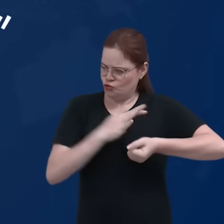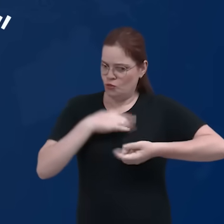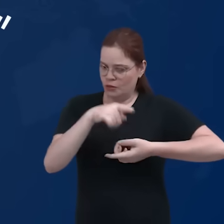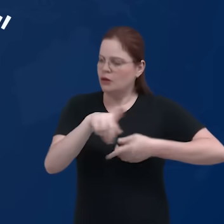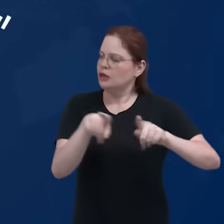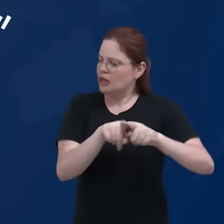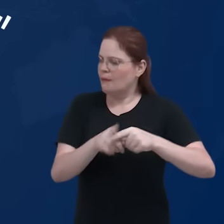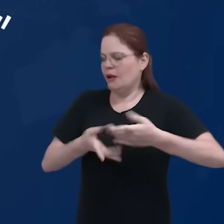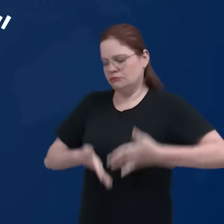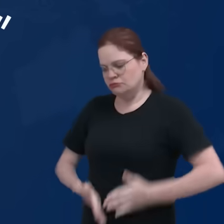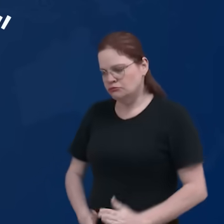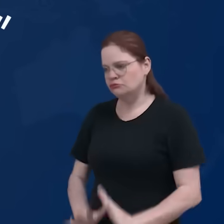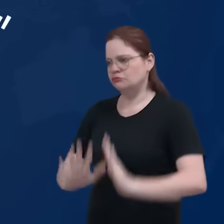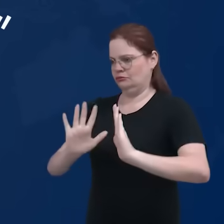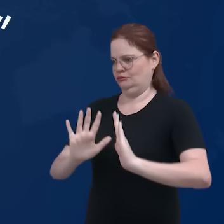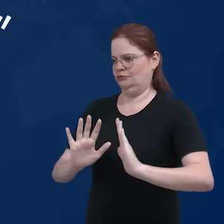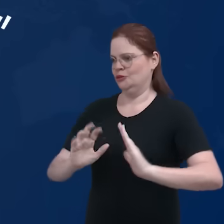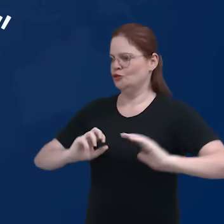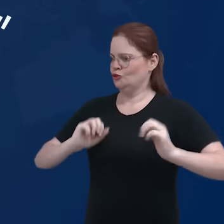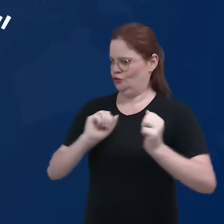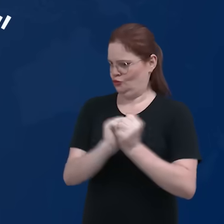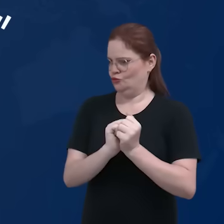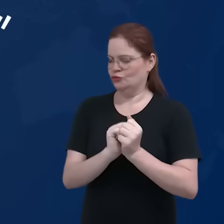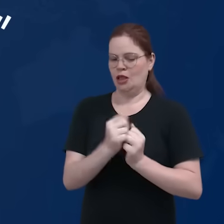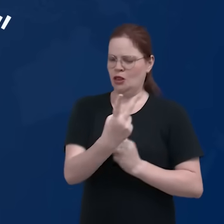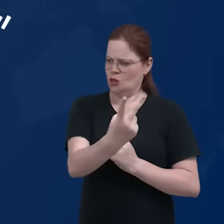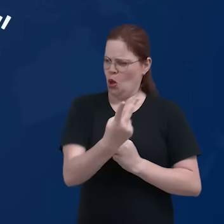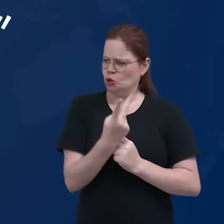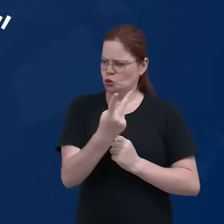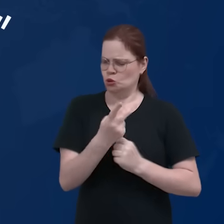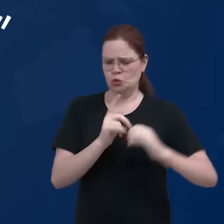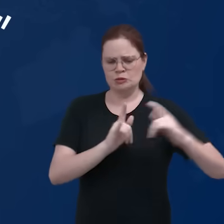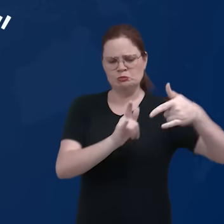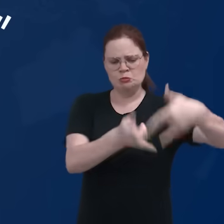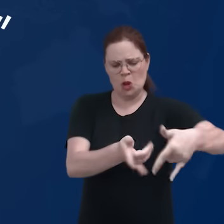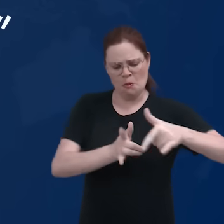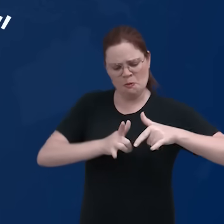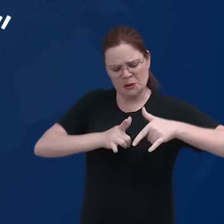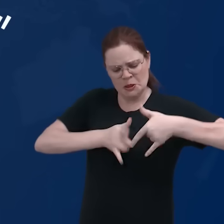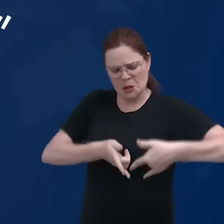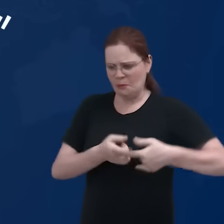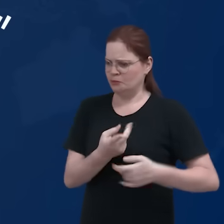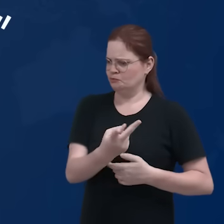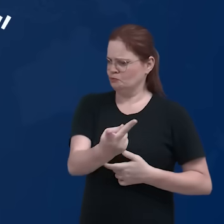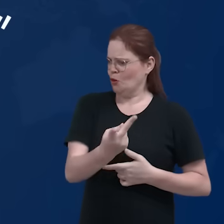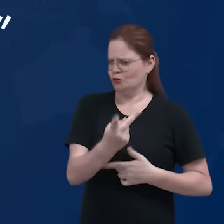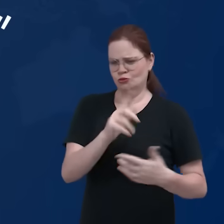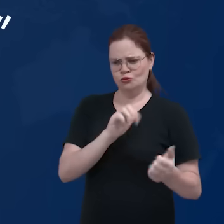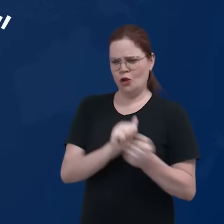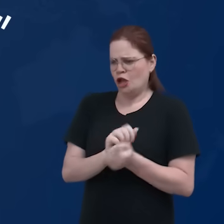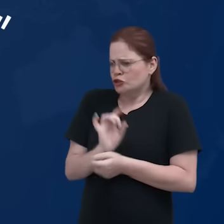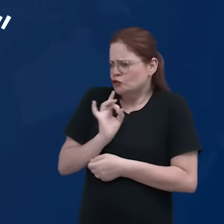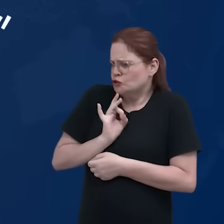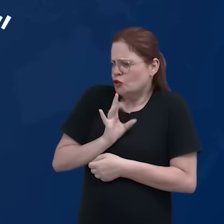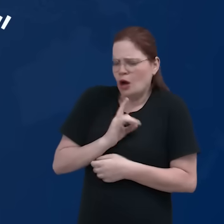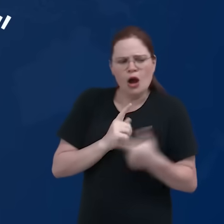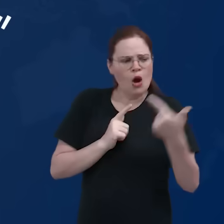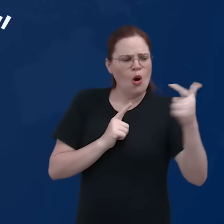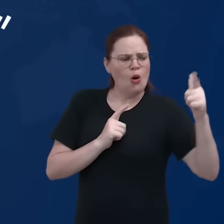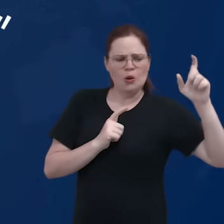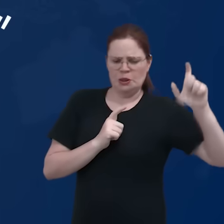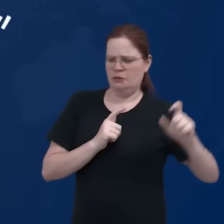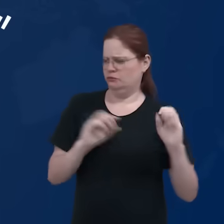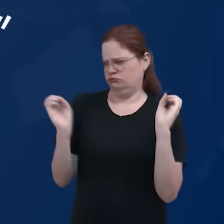Estávamos juntas. Estranho, nenhum estava conosco na casa, senão nós